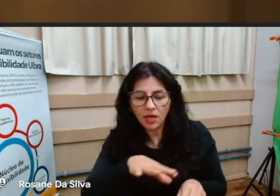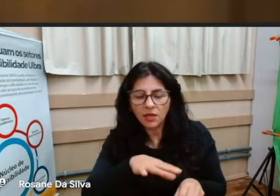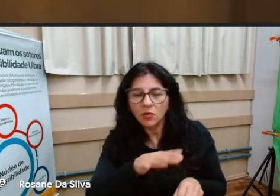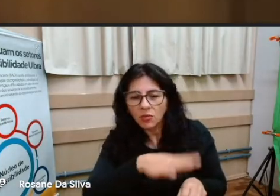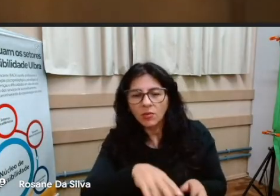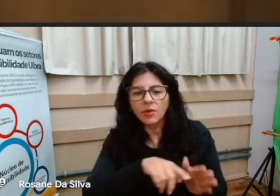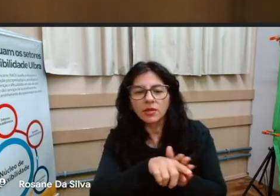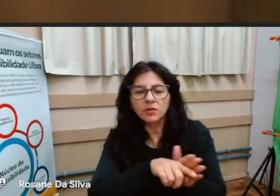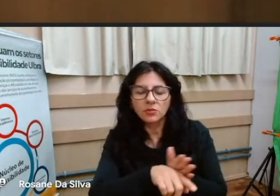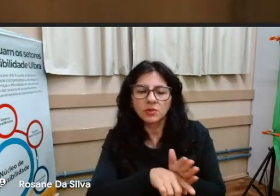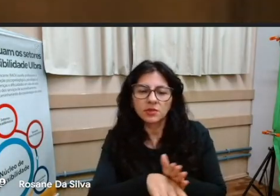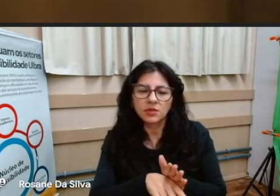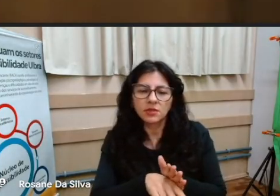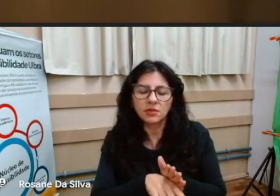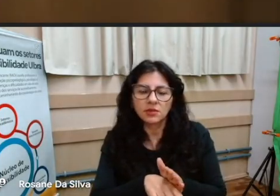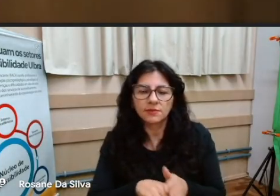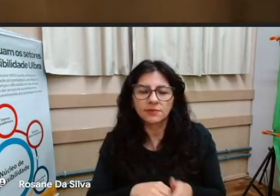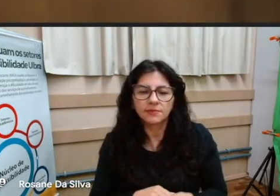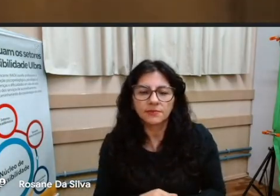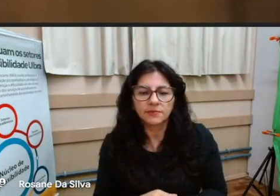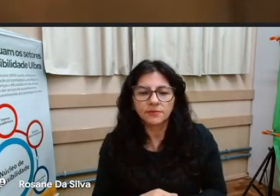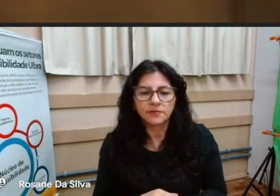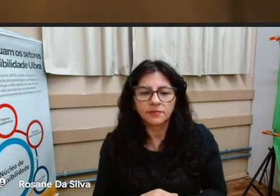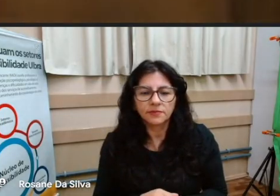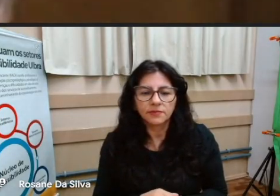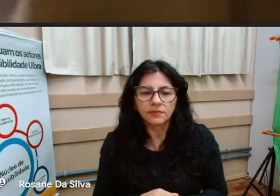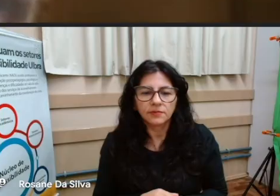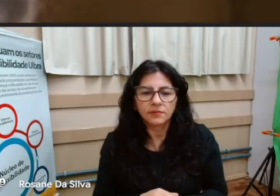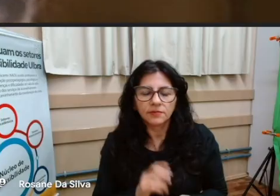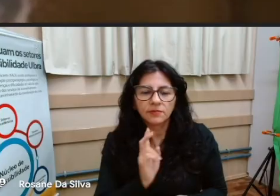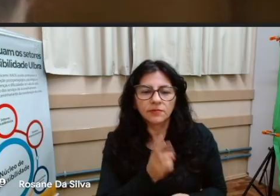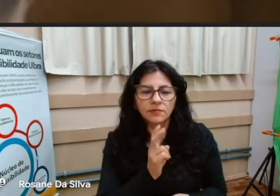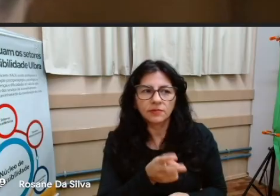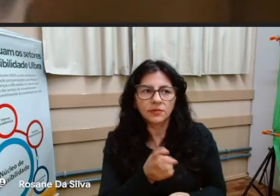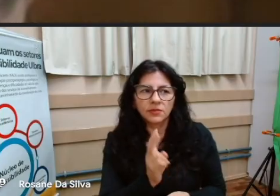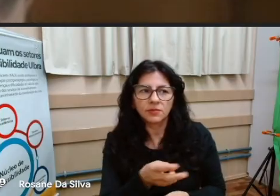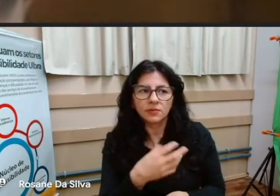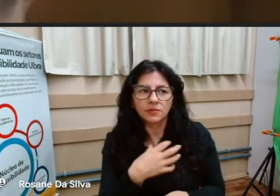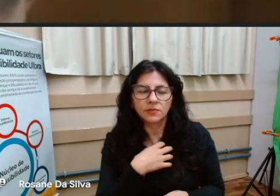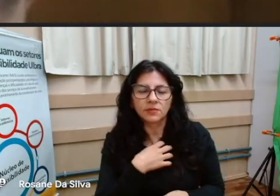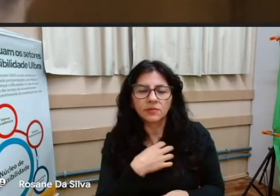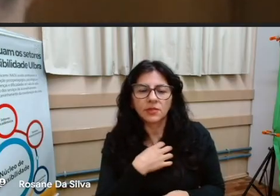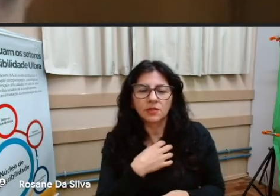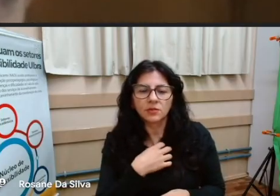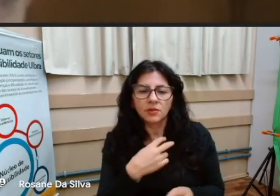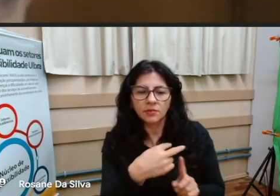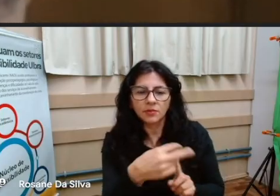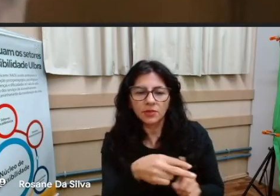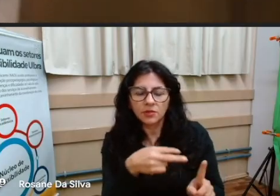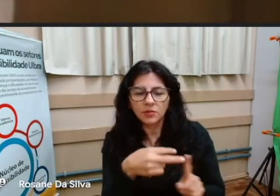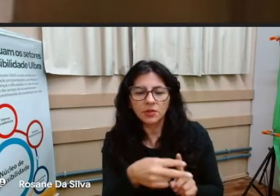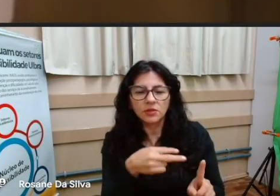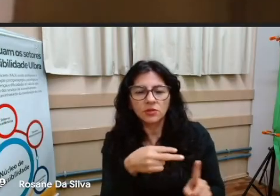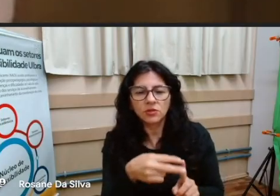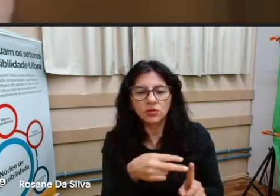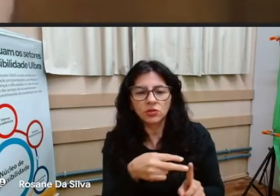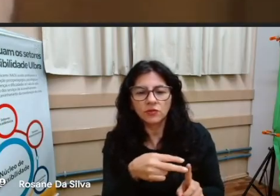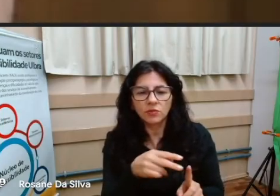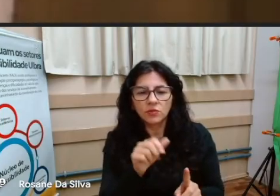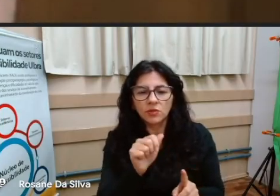campo como um campo de pesquisa fecundo aí né e acho que na na mesma na mesma perspectiva